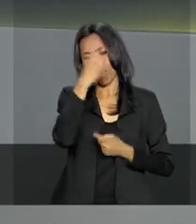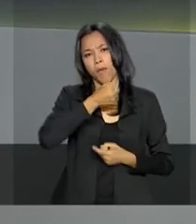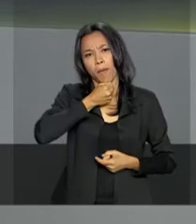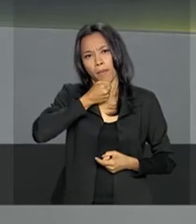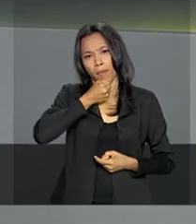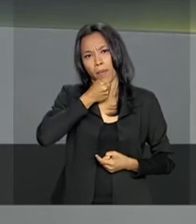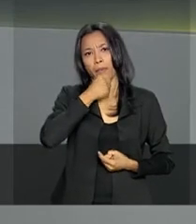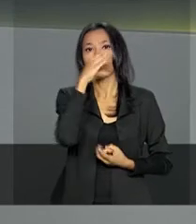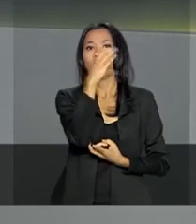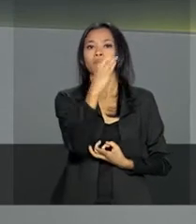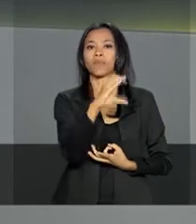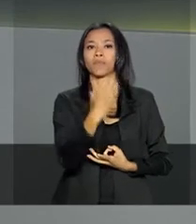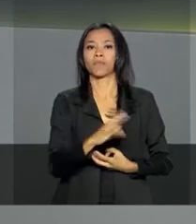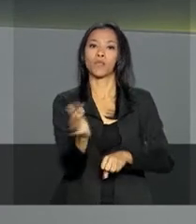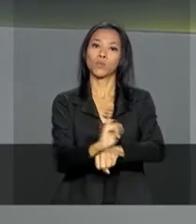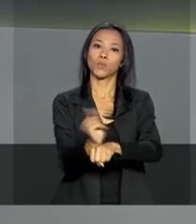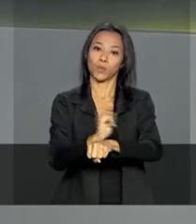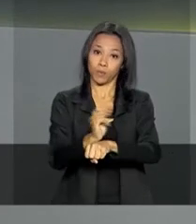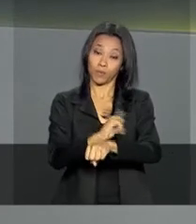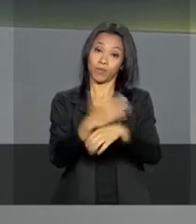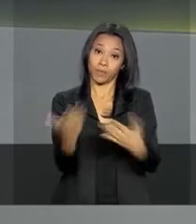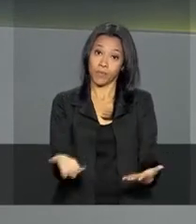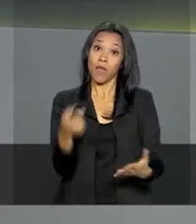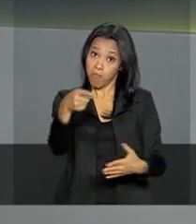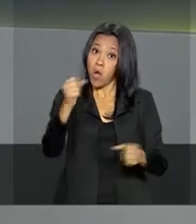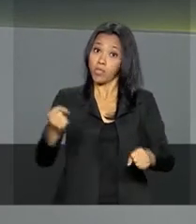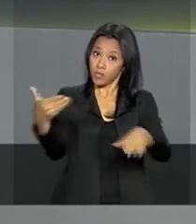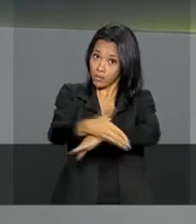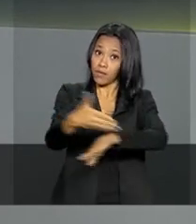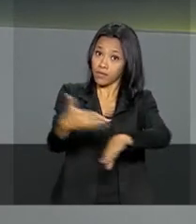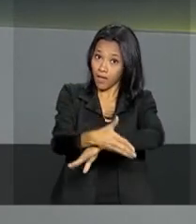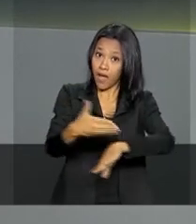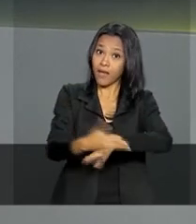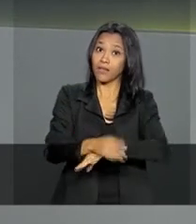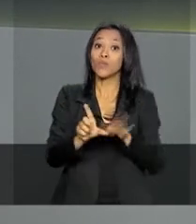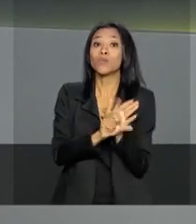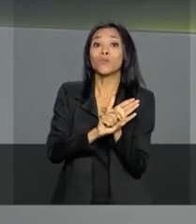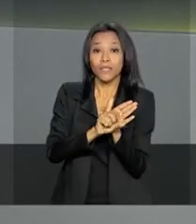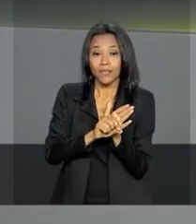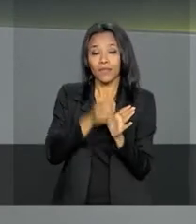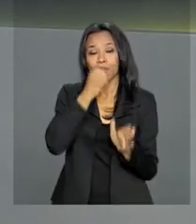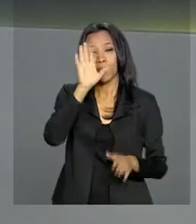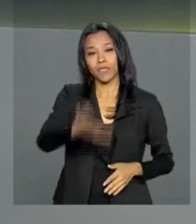estão disponíveis em nosso canal no YouTube. Acesse também o nosso perfil no Twitter.